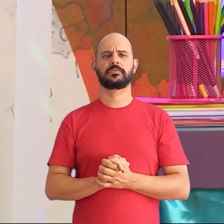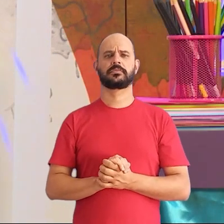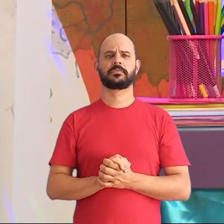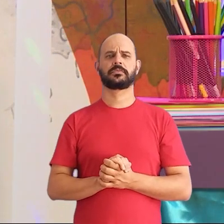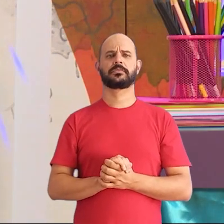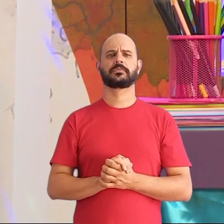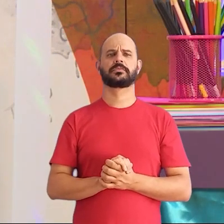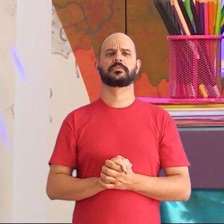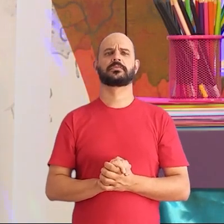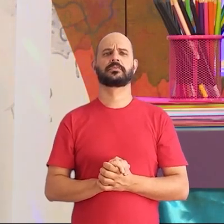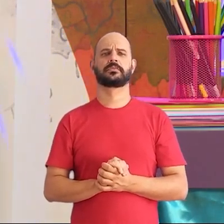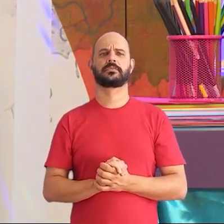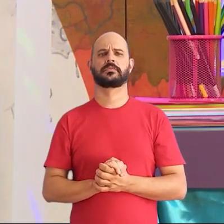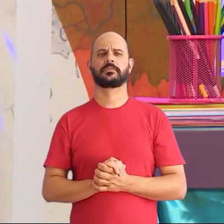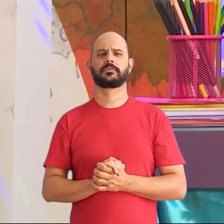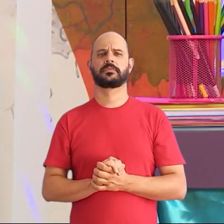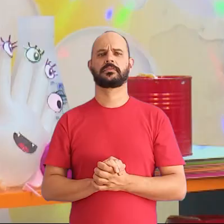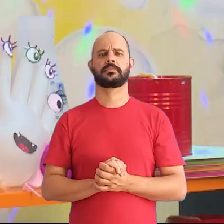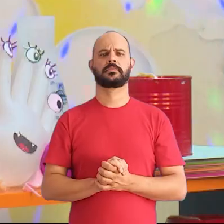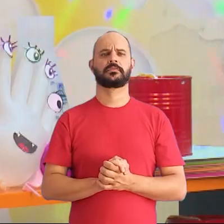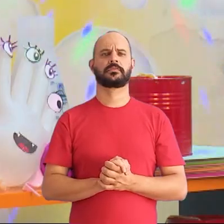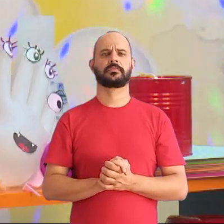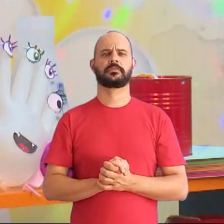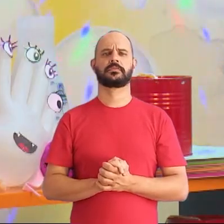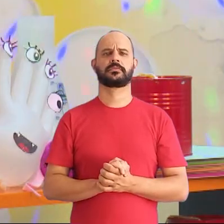Que estranho!